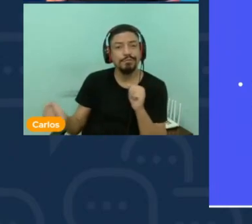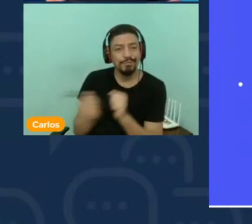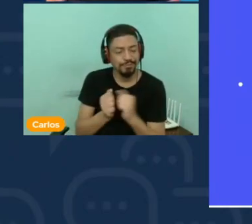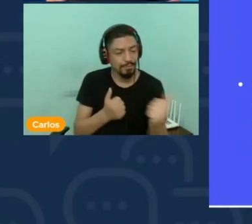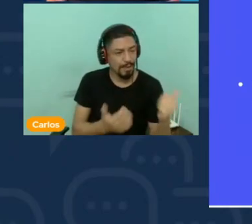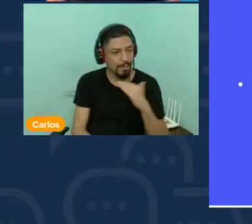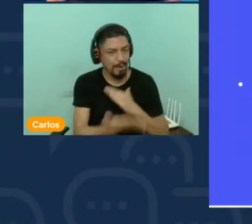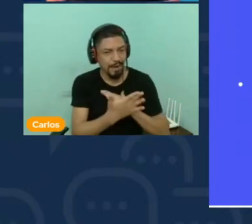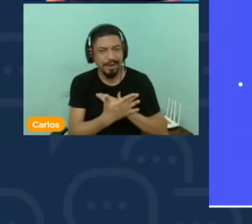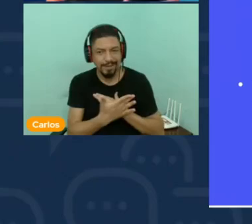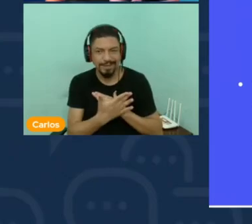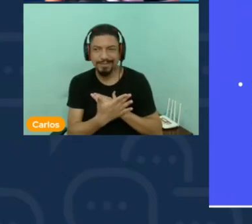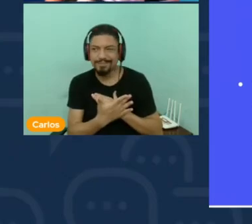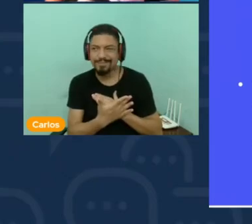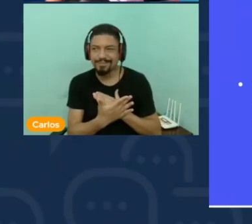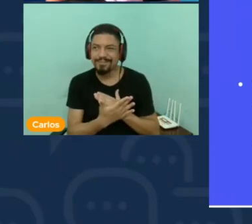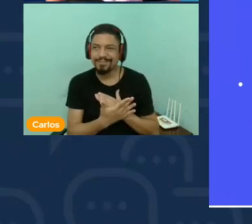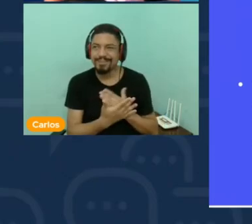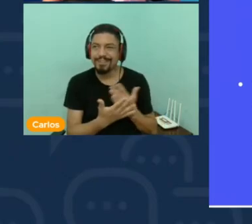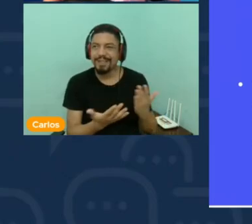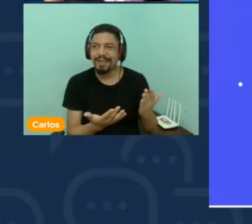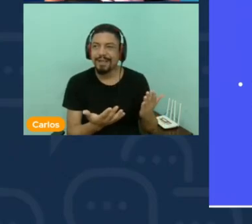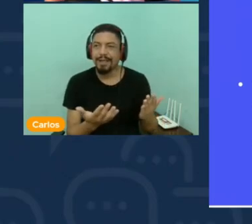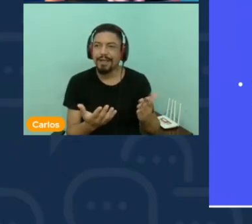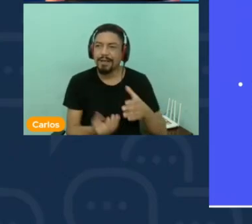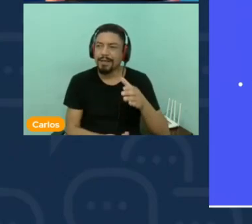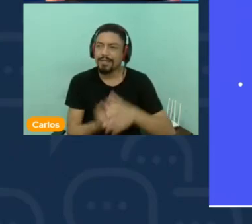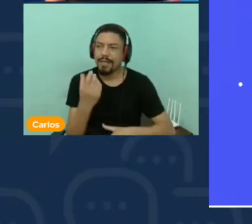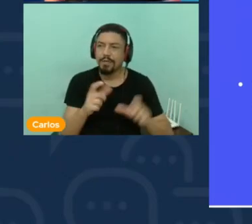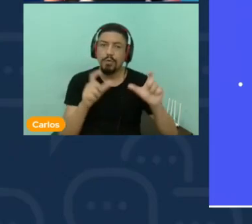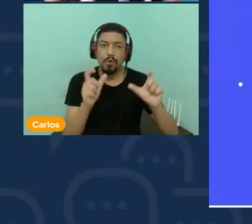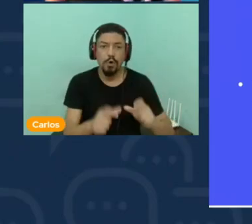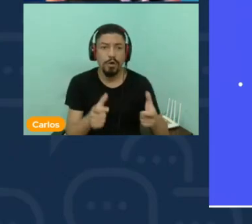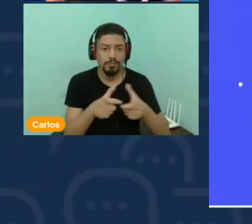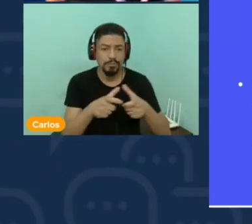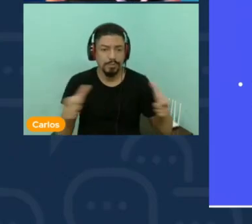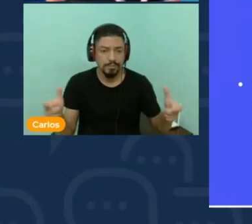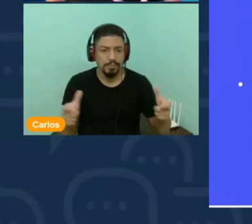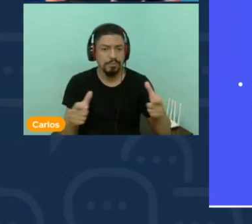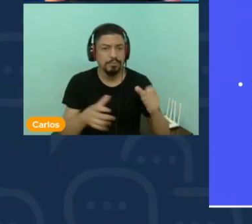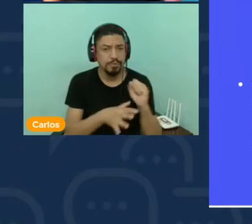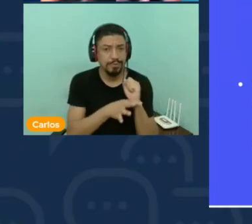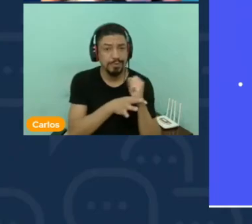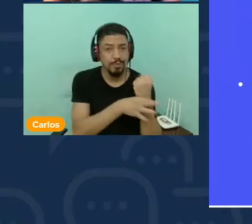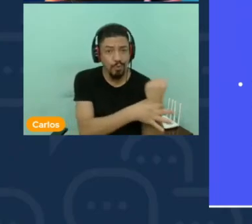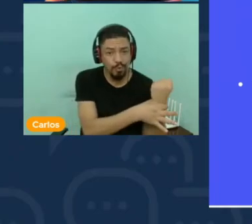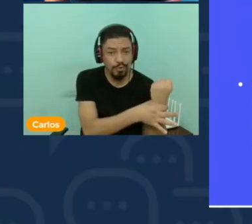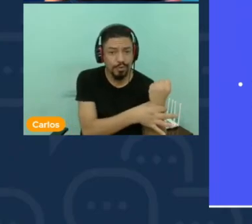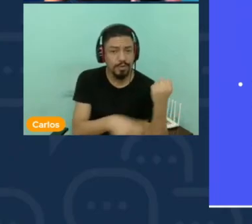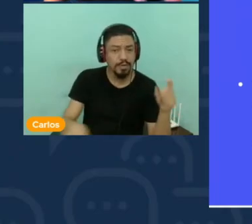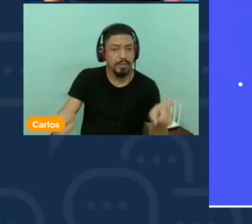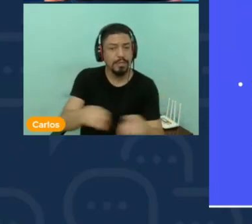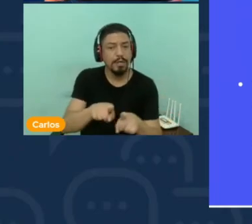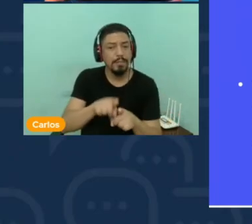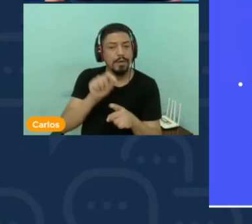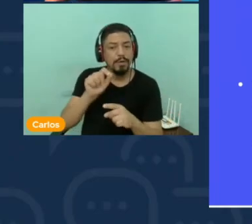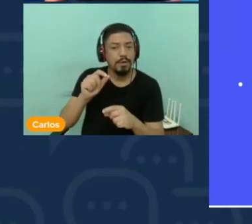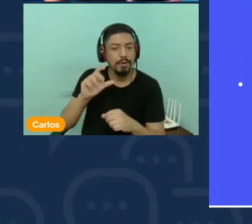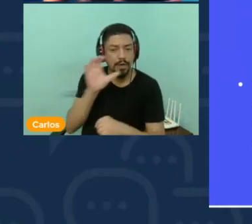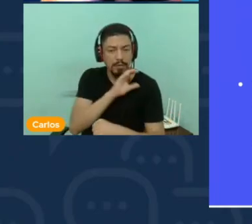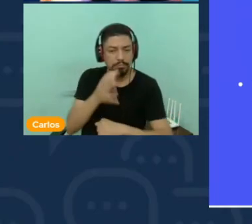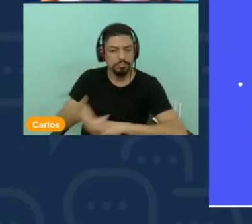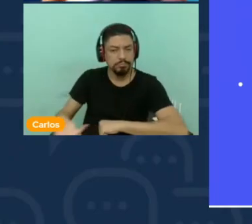me ajudando, no sentido de criar um código robusto, seguro, e também no sentido de